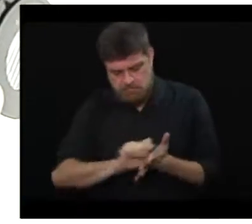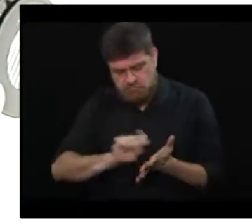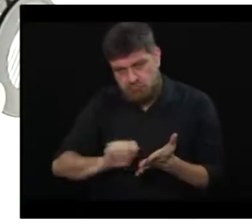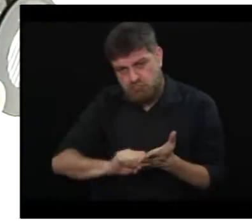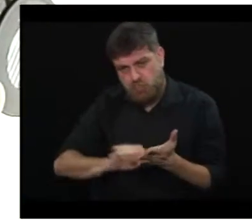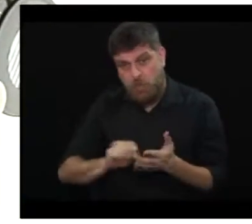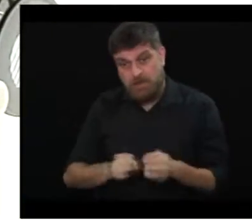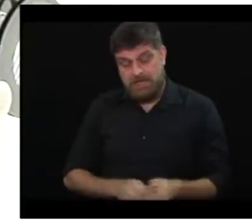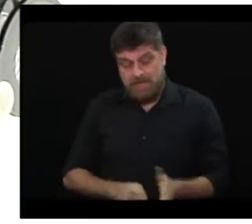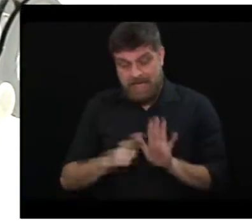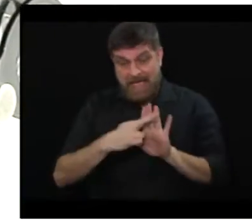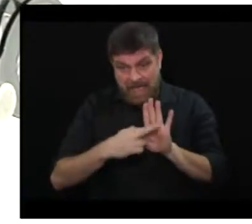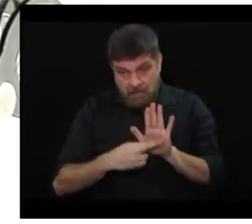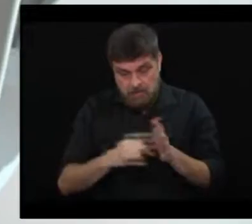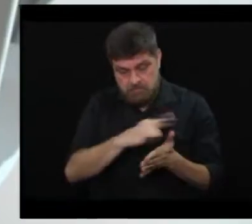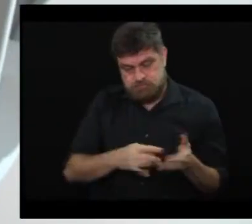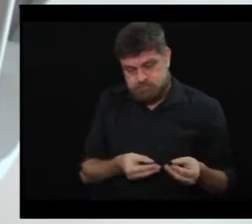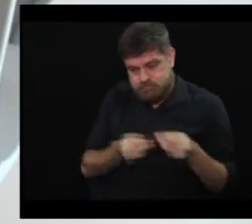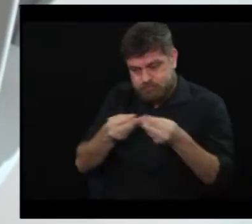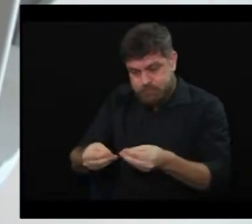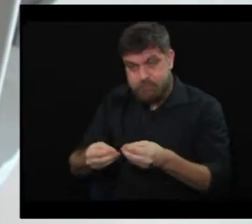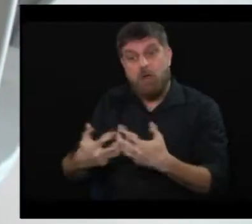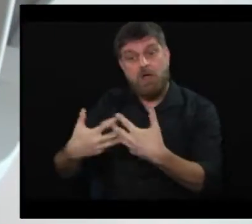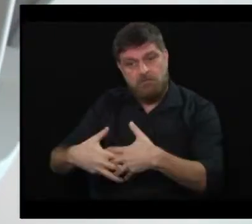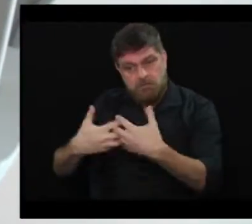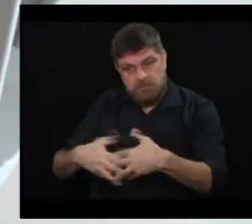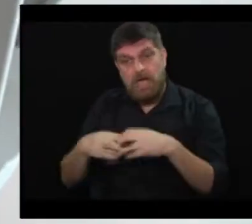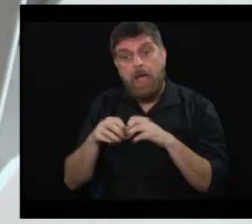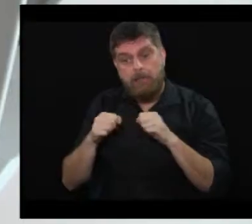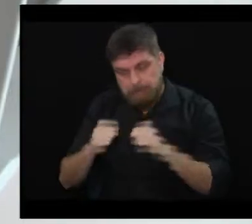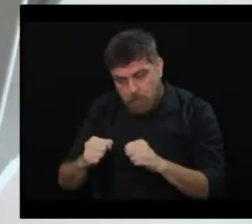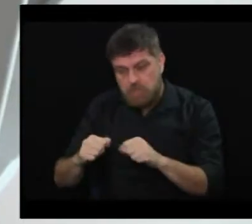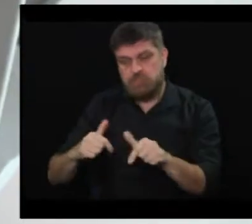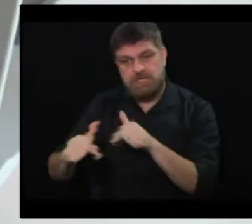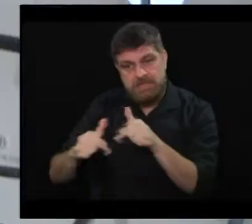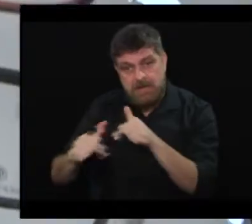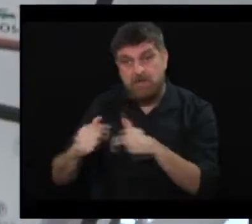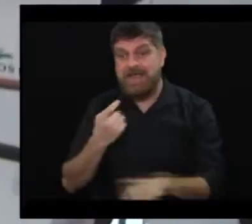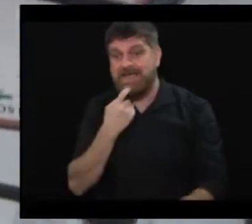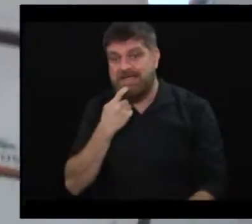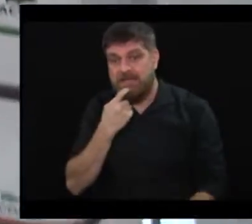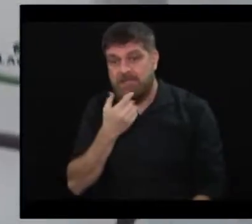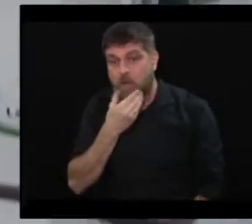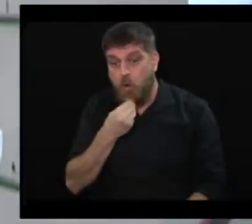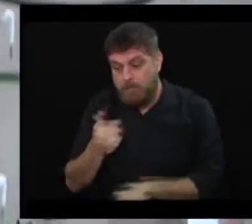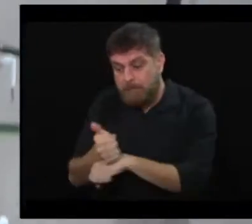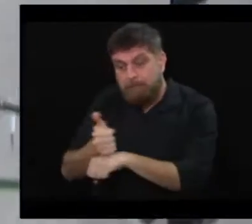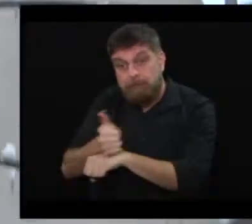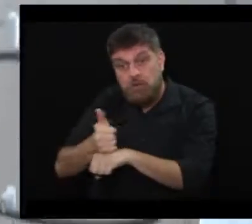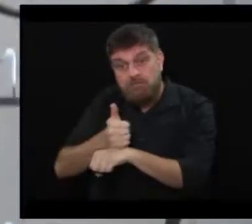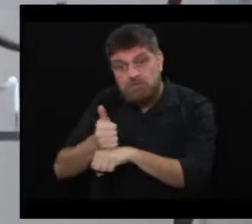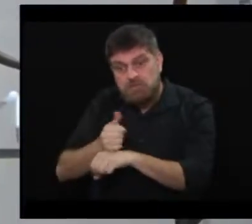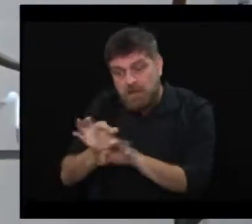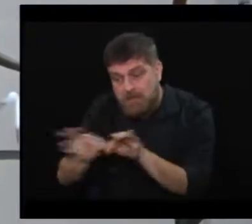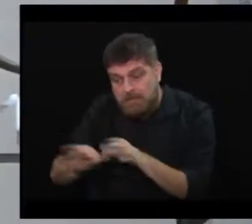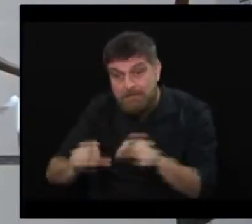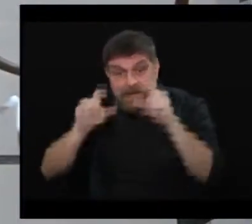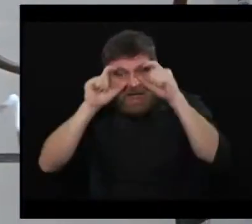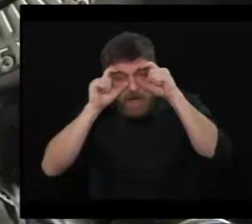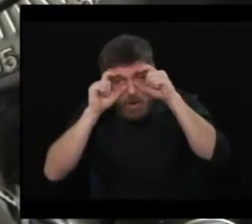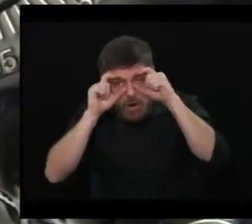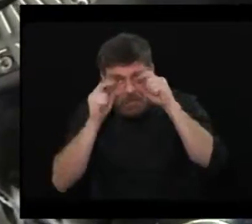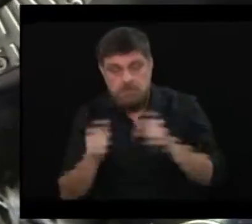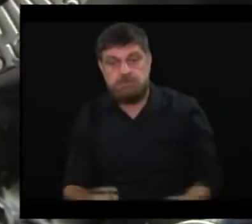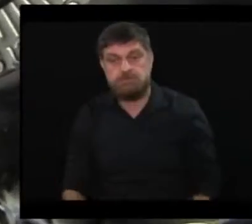regulariza e permite a concessão de alvarás para os gabinetes optométricos na cidade. O projeto acrescenta um artigo na Lei